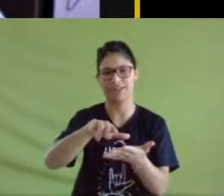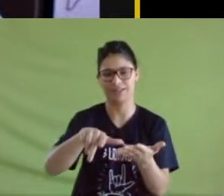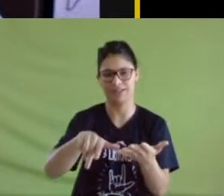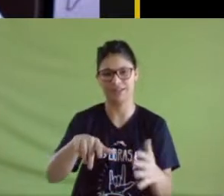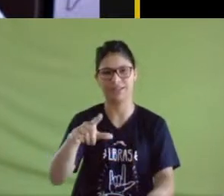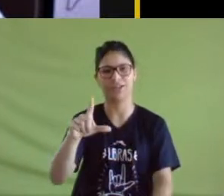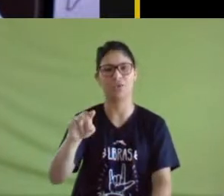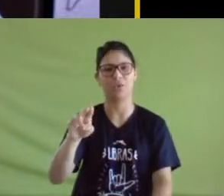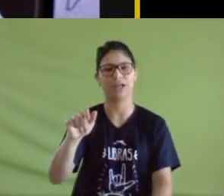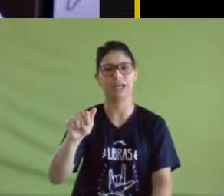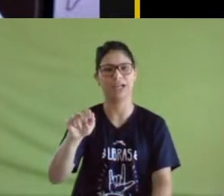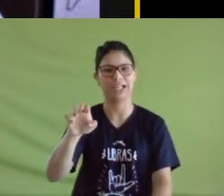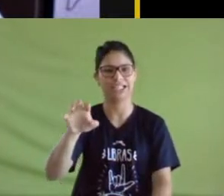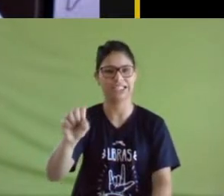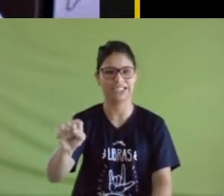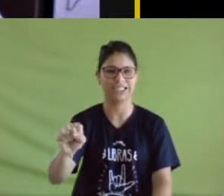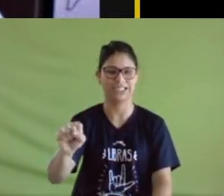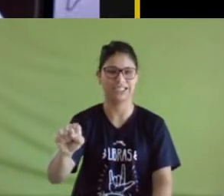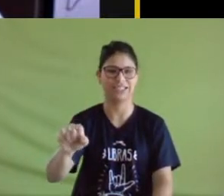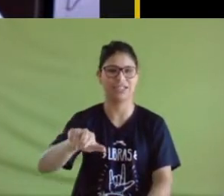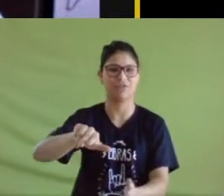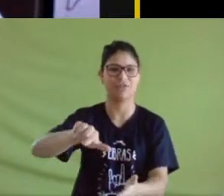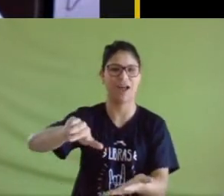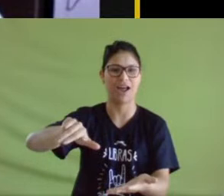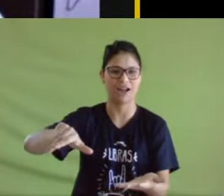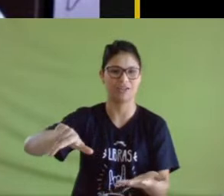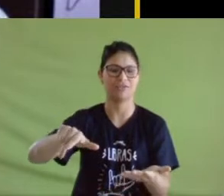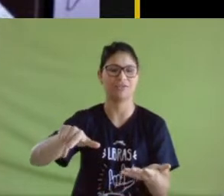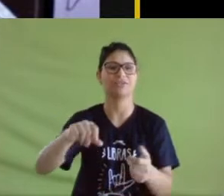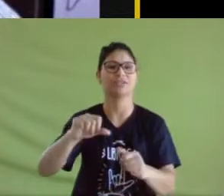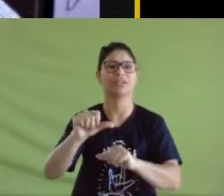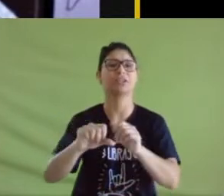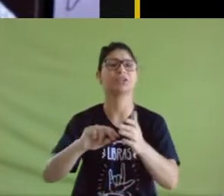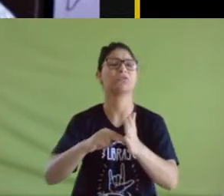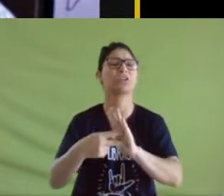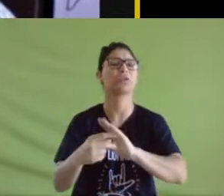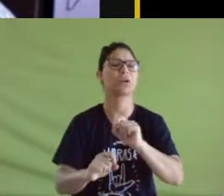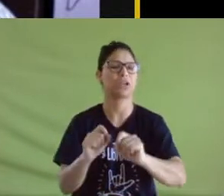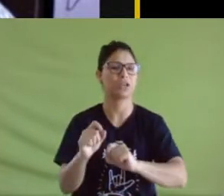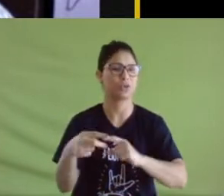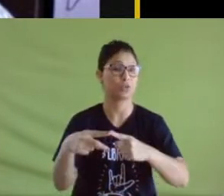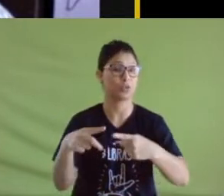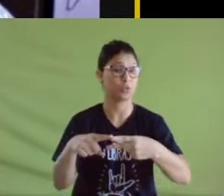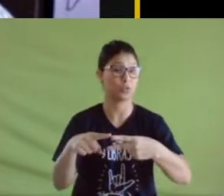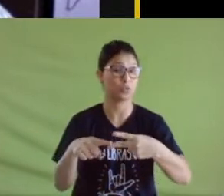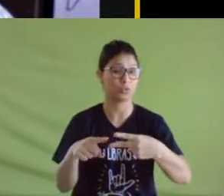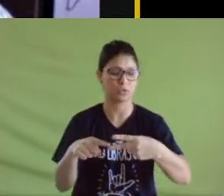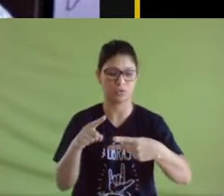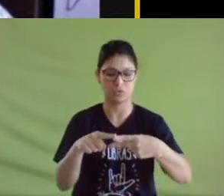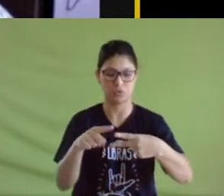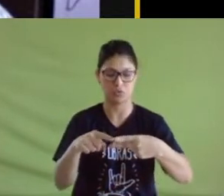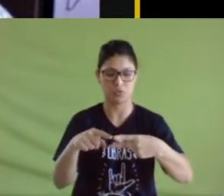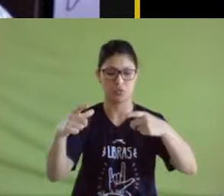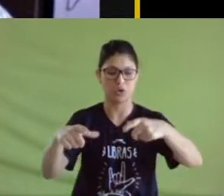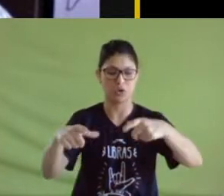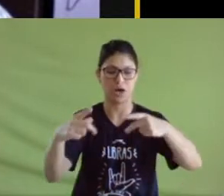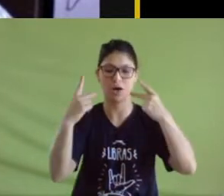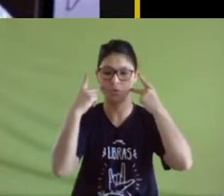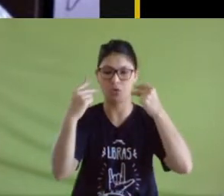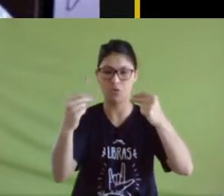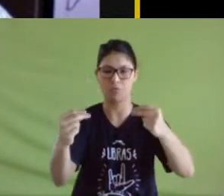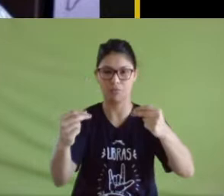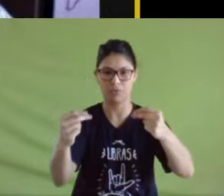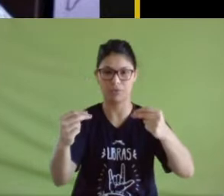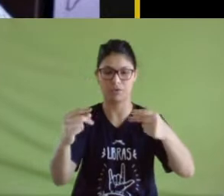eles significam basicamente duas coisas, quer dizer, um lugar comum é a passagem de